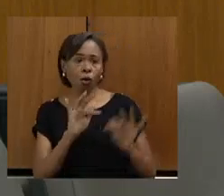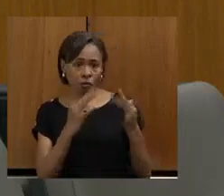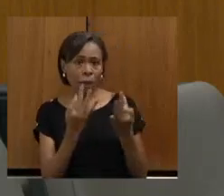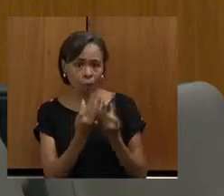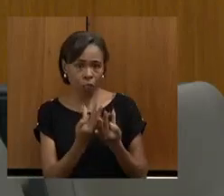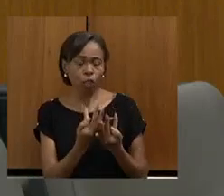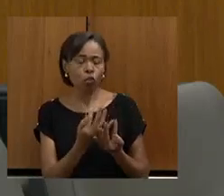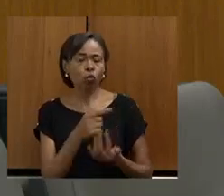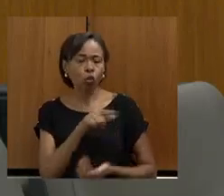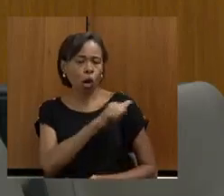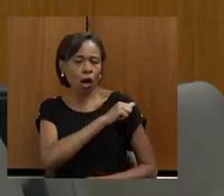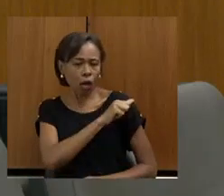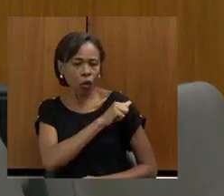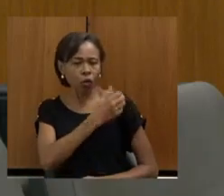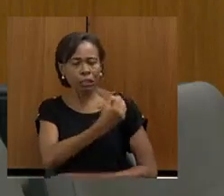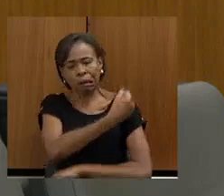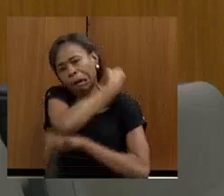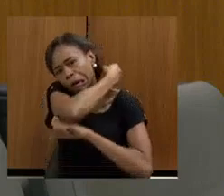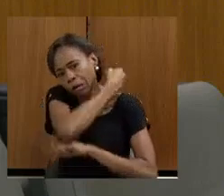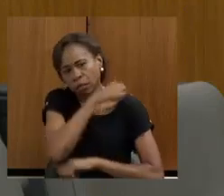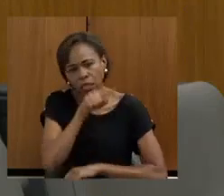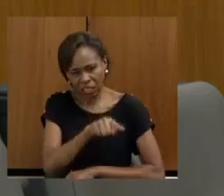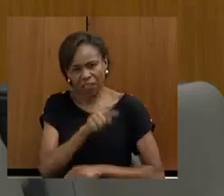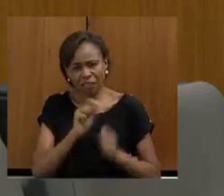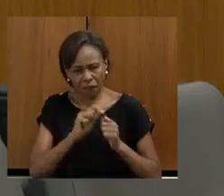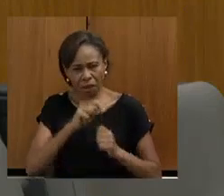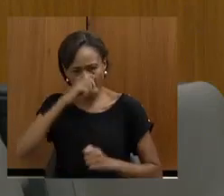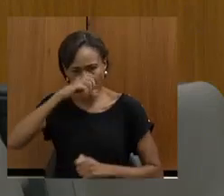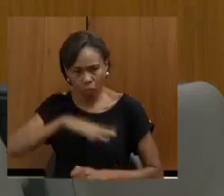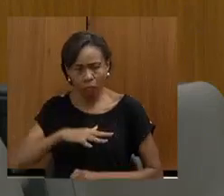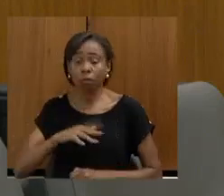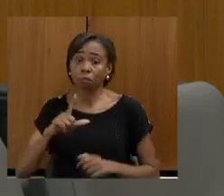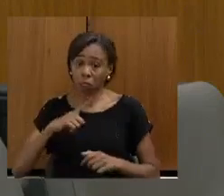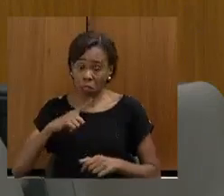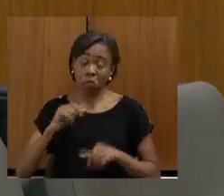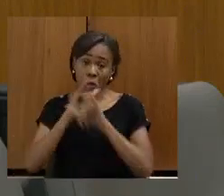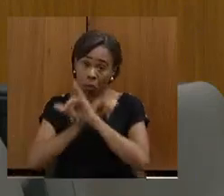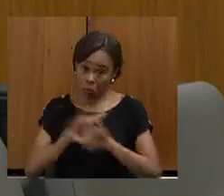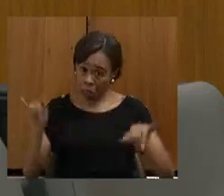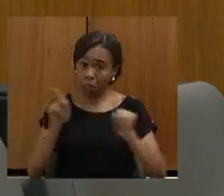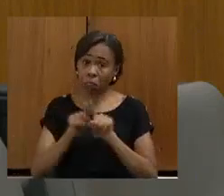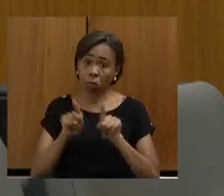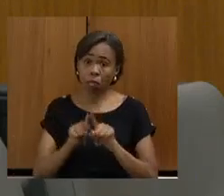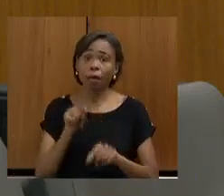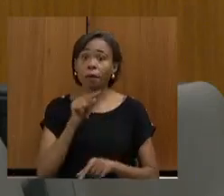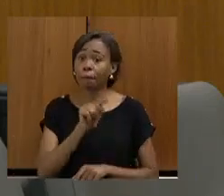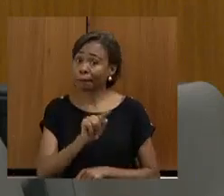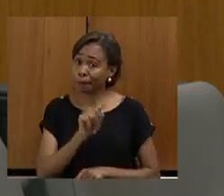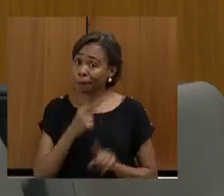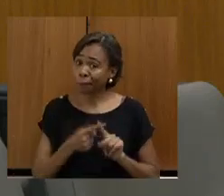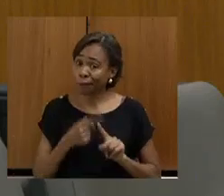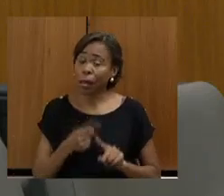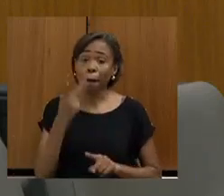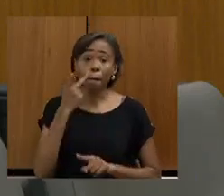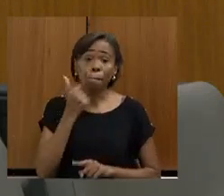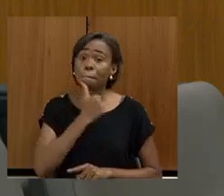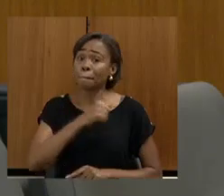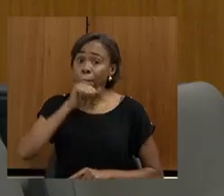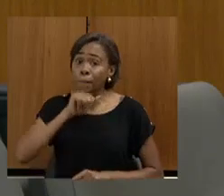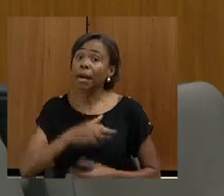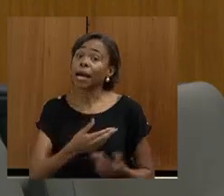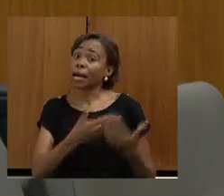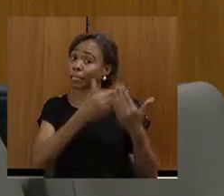também temos repercussões legais. Afinal, os pais são responsáveis pelos atos